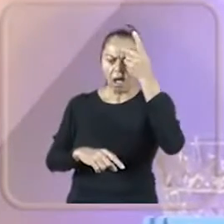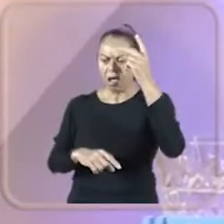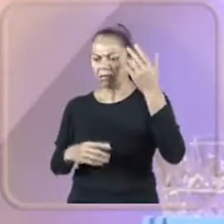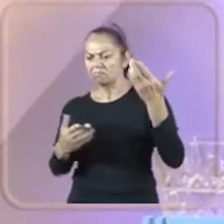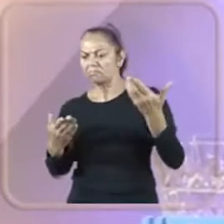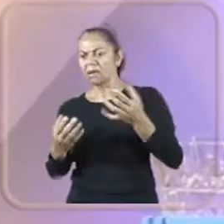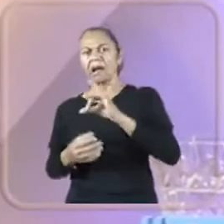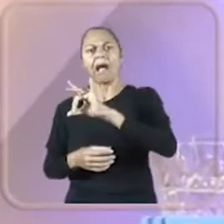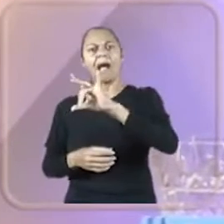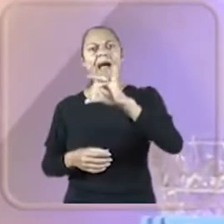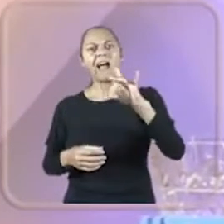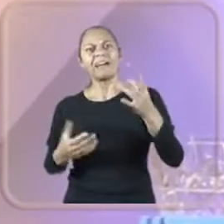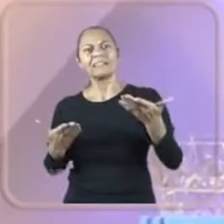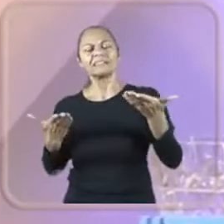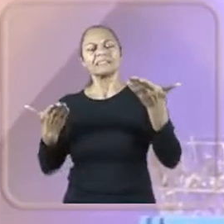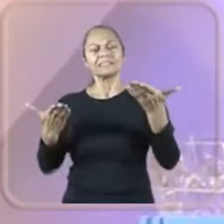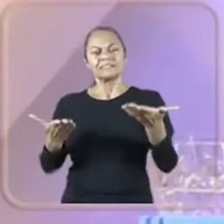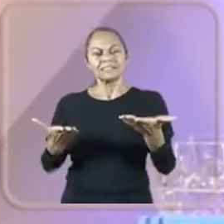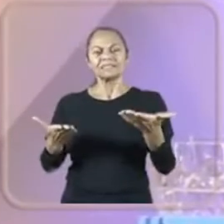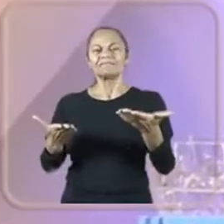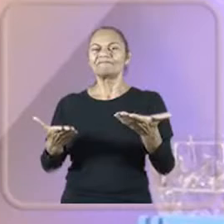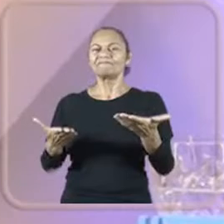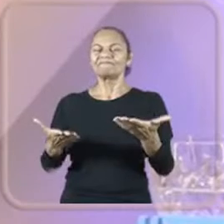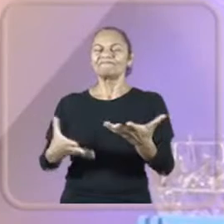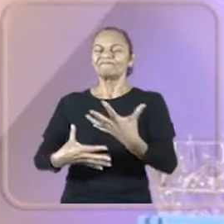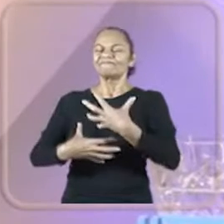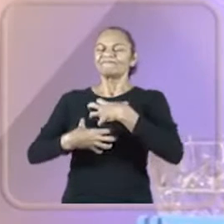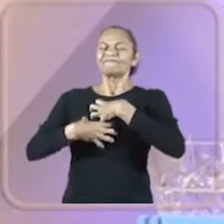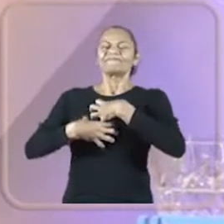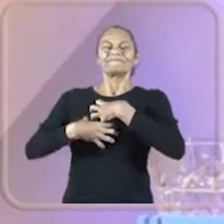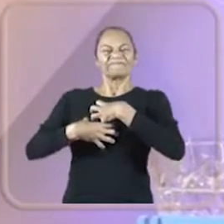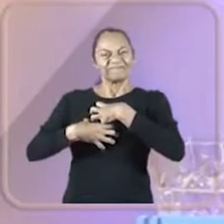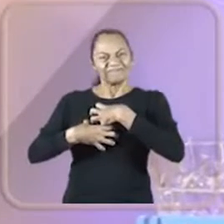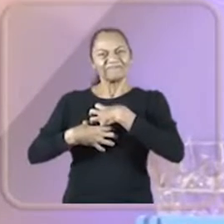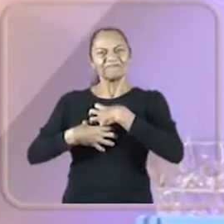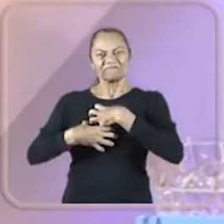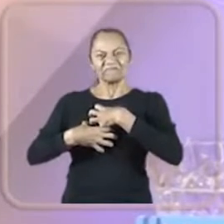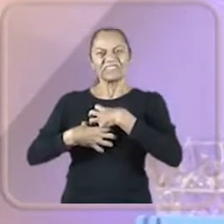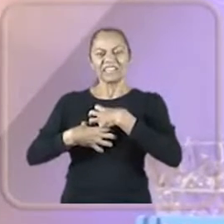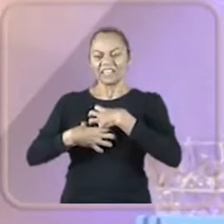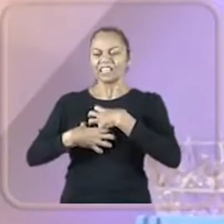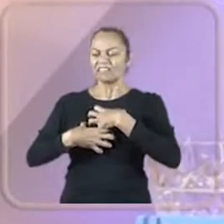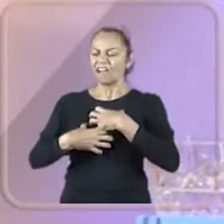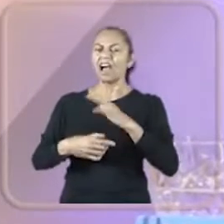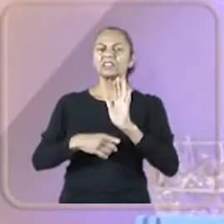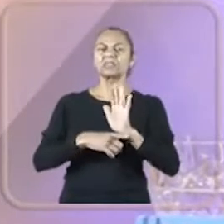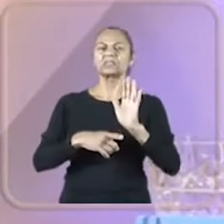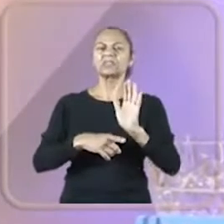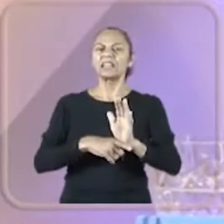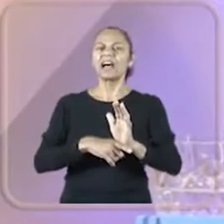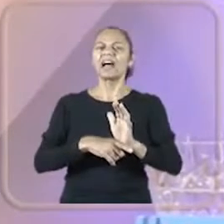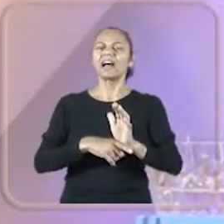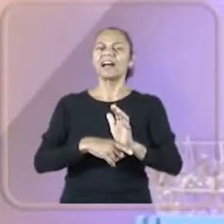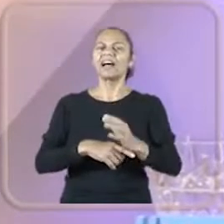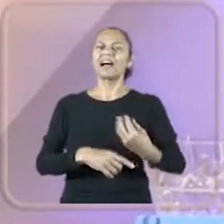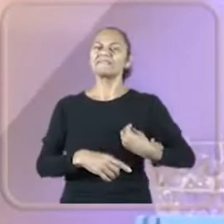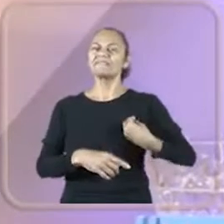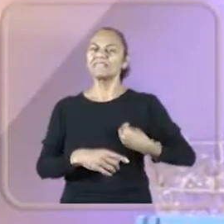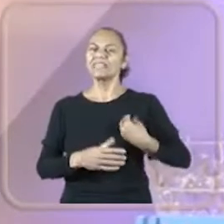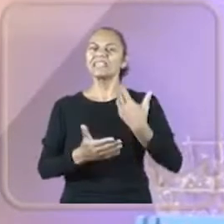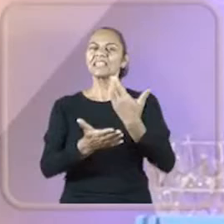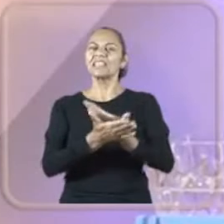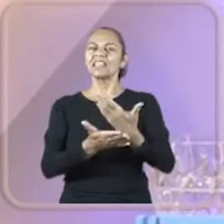dele, na sala de aula, onde cada um está ali inserido, é uma transformação que a gente sabe que vai reverberar pelo resto da vida dele,